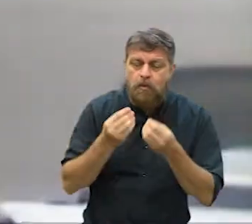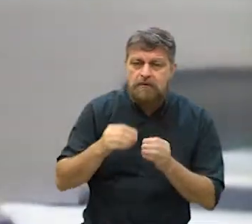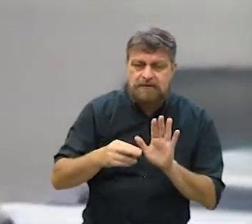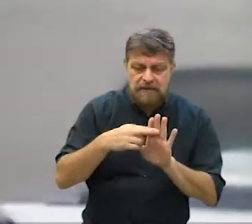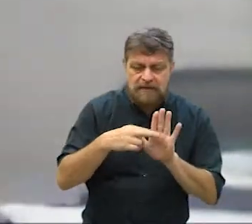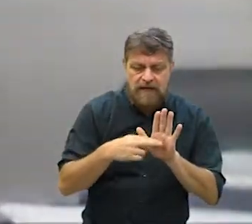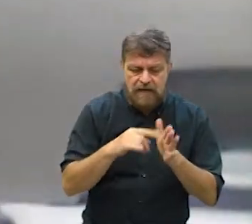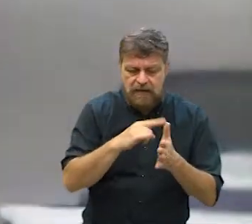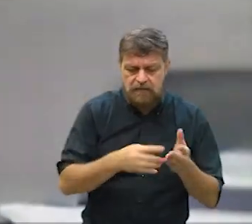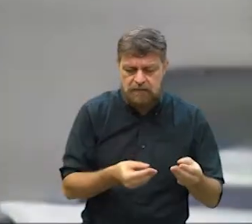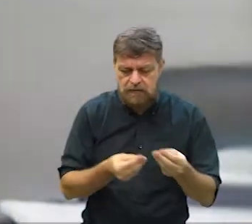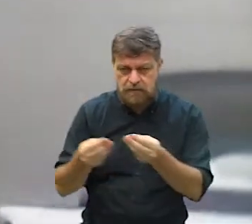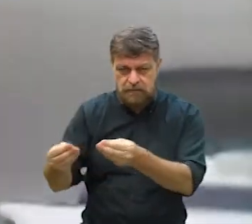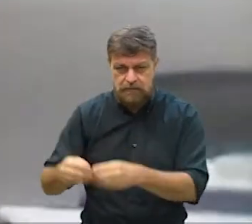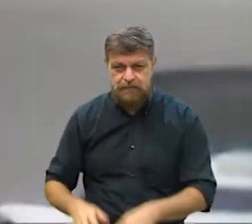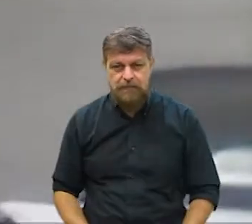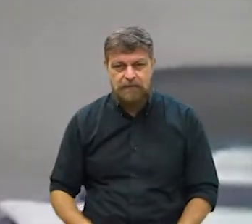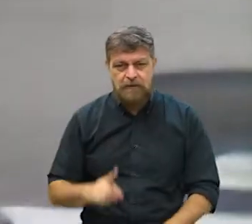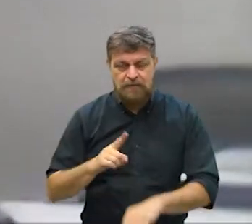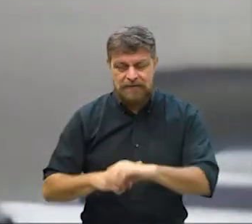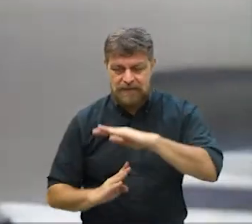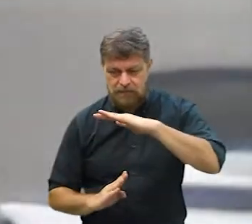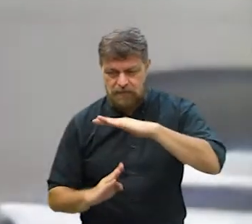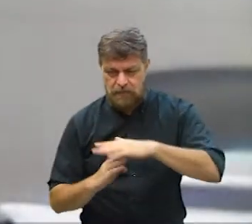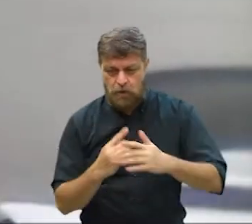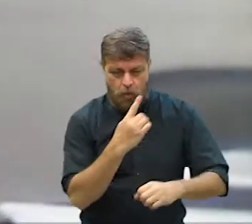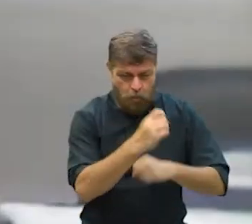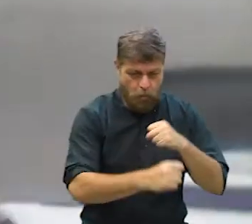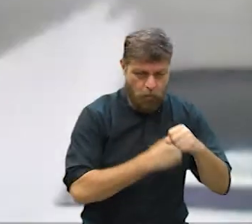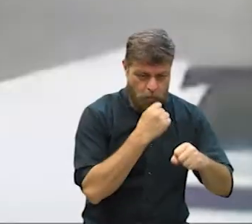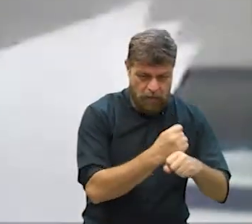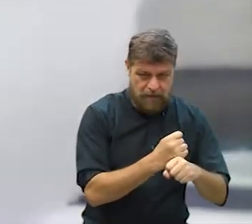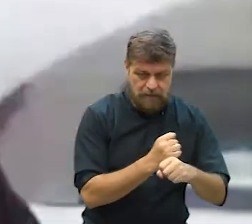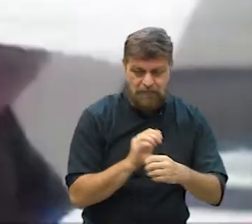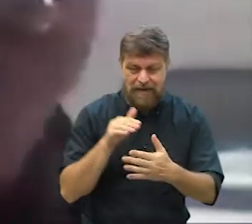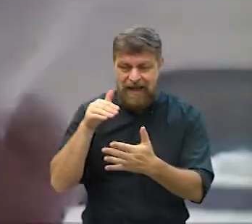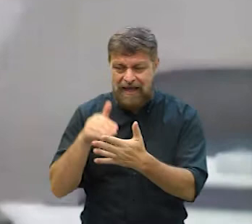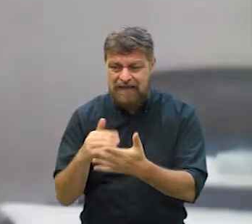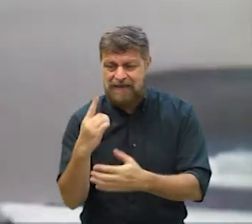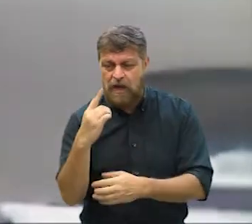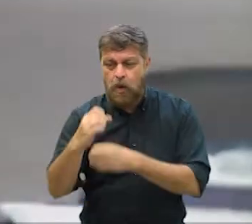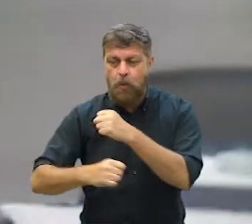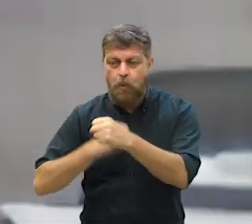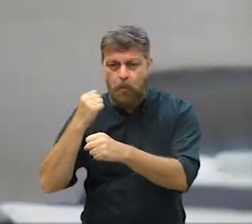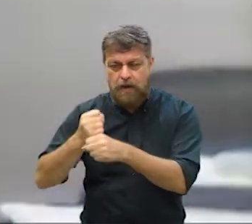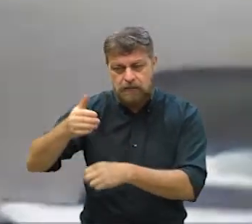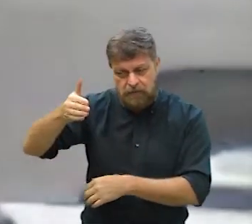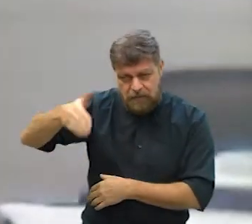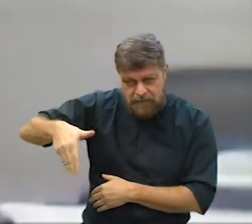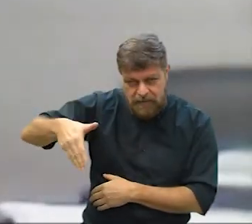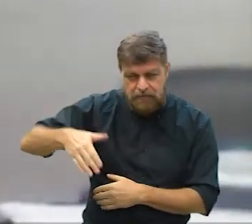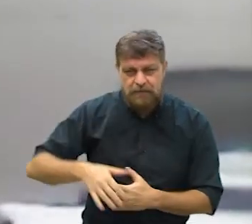regularizar? Olha, o prazo é de 12 a 18 meses, entendeu? E